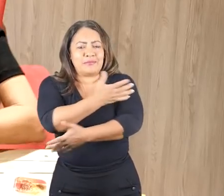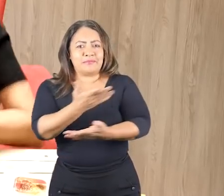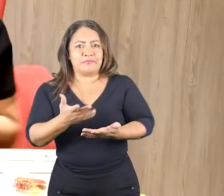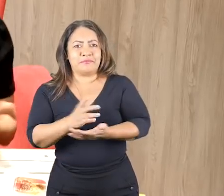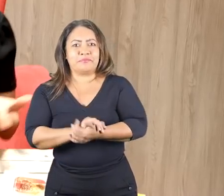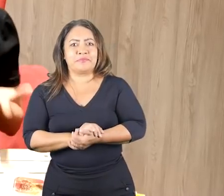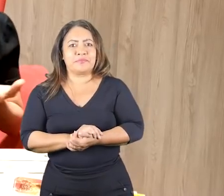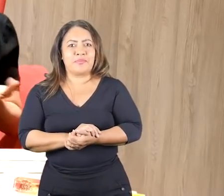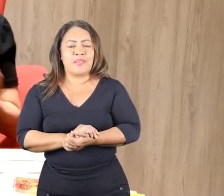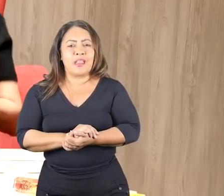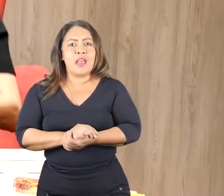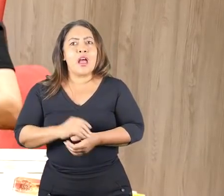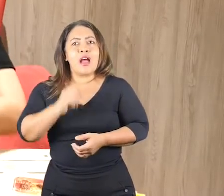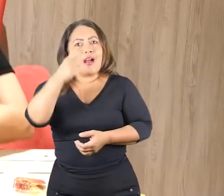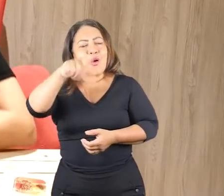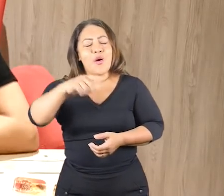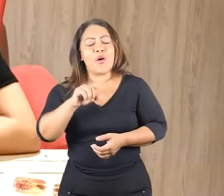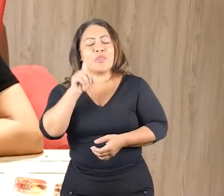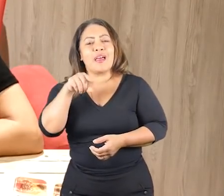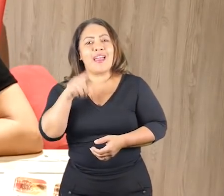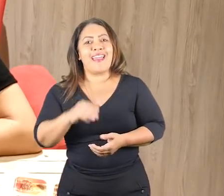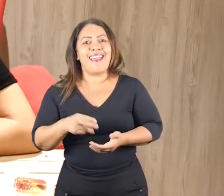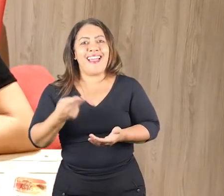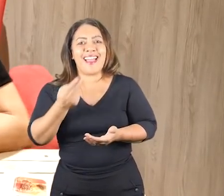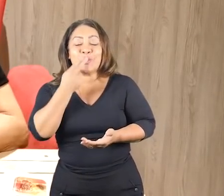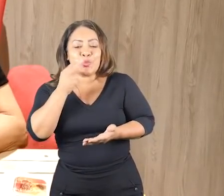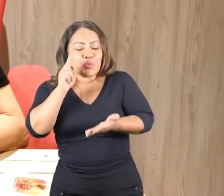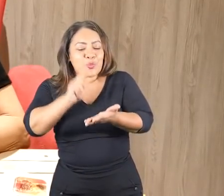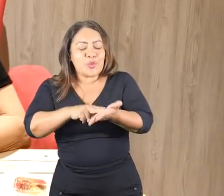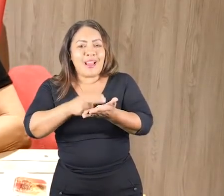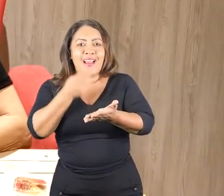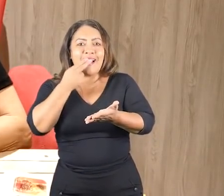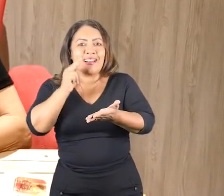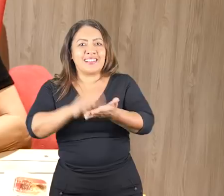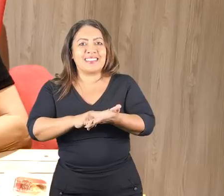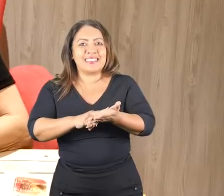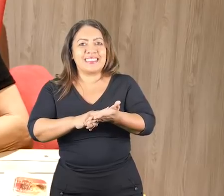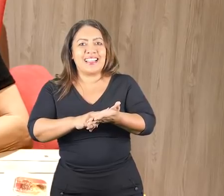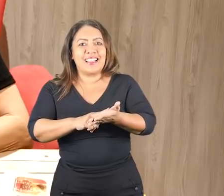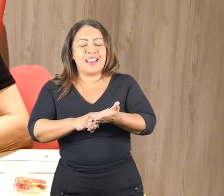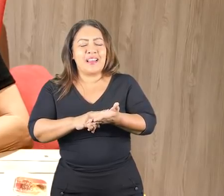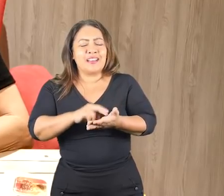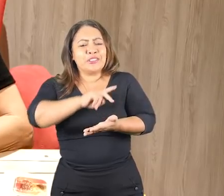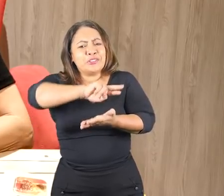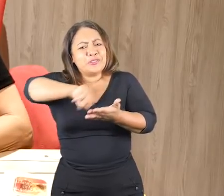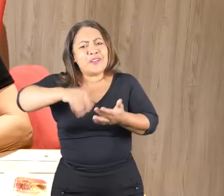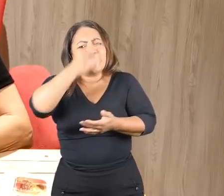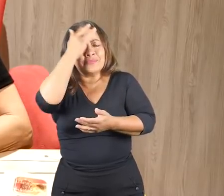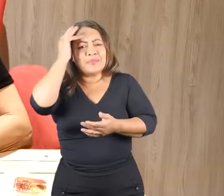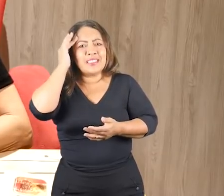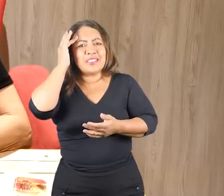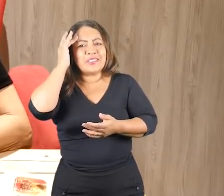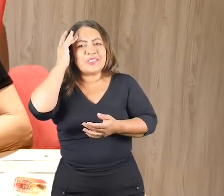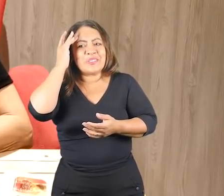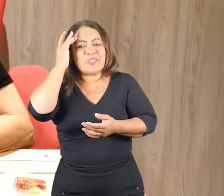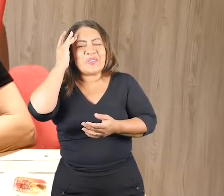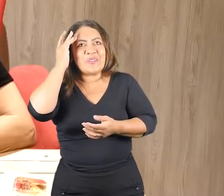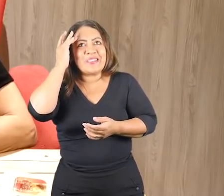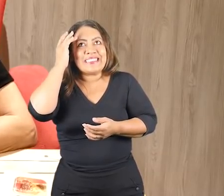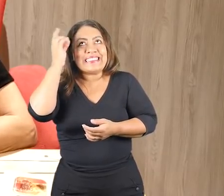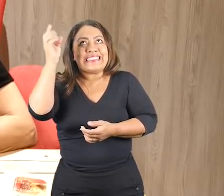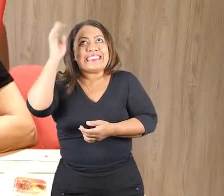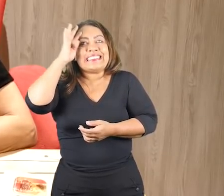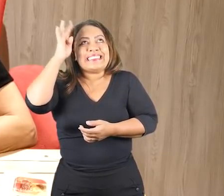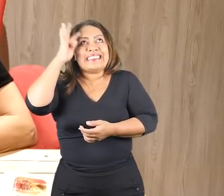Outras questões que têm aparecido é a questão da carta. Muitas pessoas começaram a trazer isso